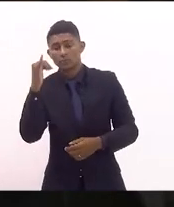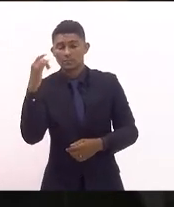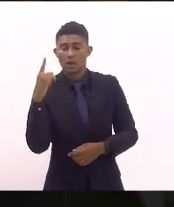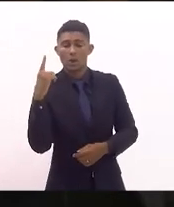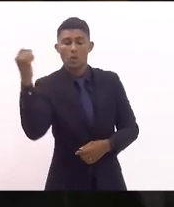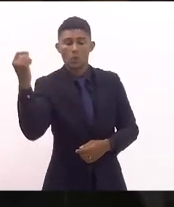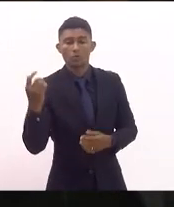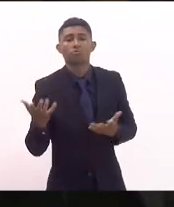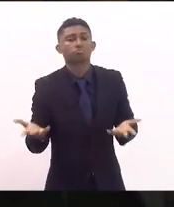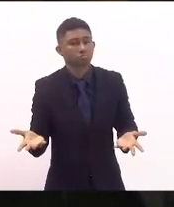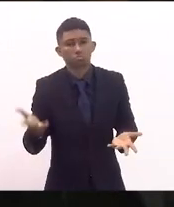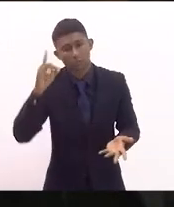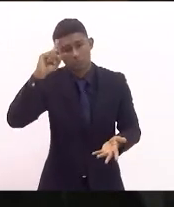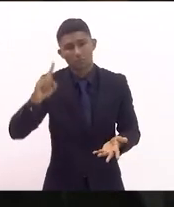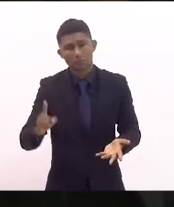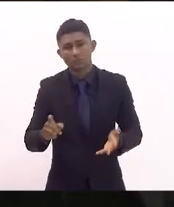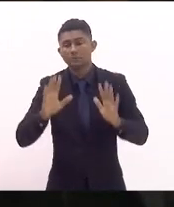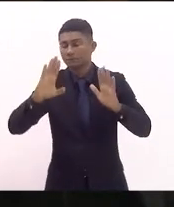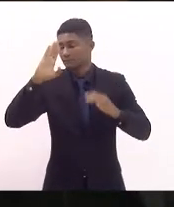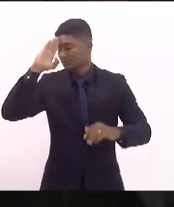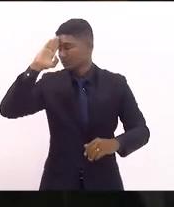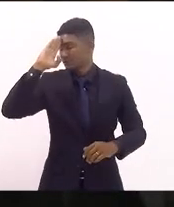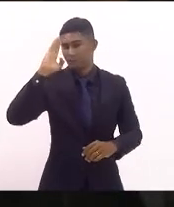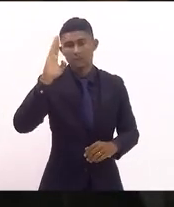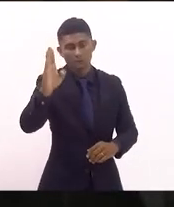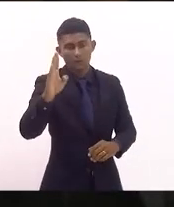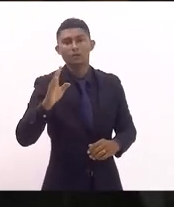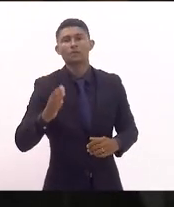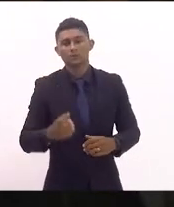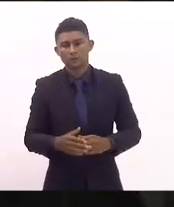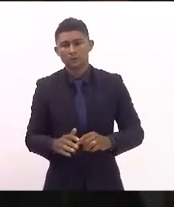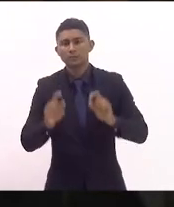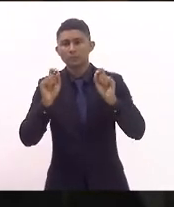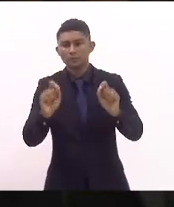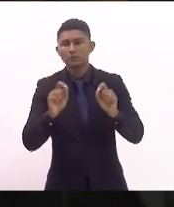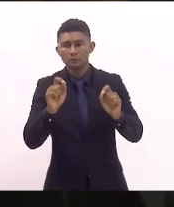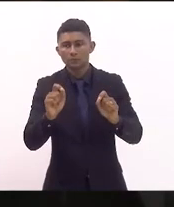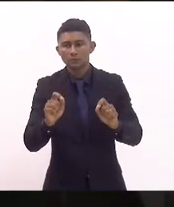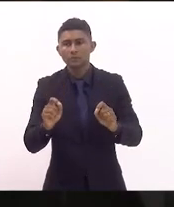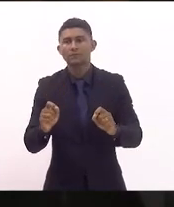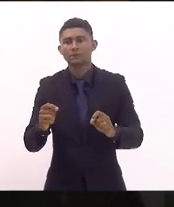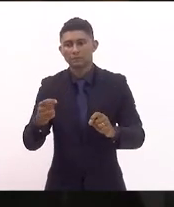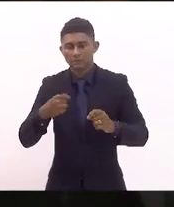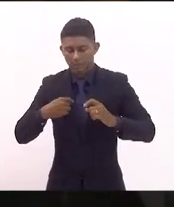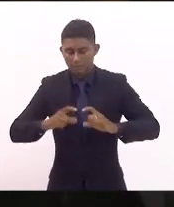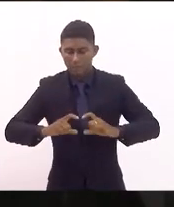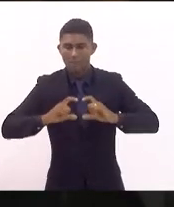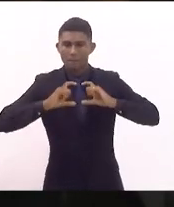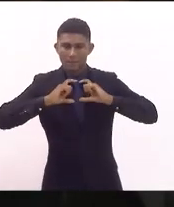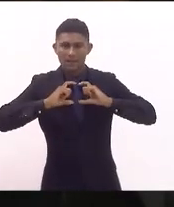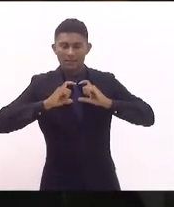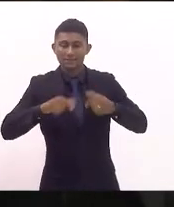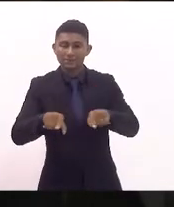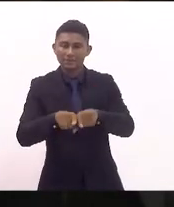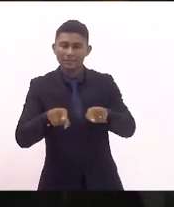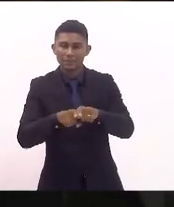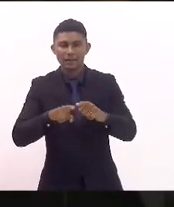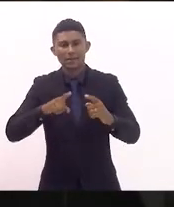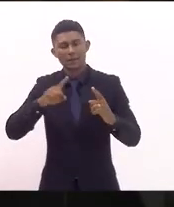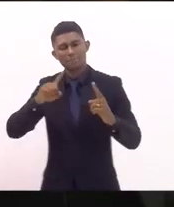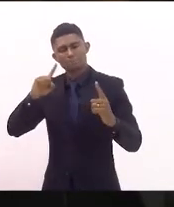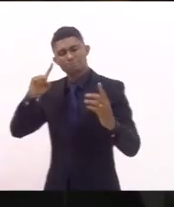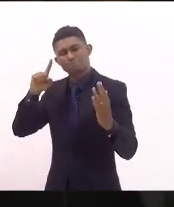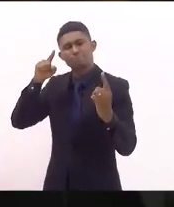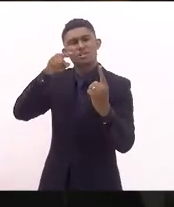escolhida. Mas, acima de tudo e de qualquer dúvida, eu recebo e honro essa missão. Certa